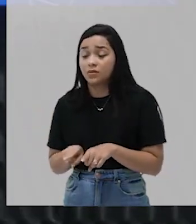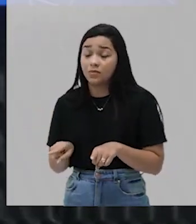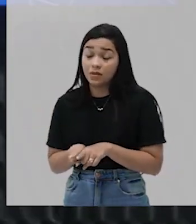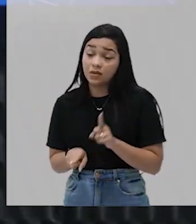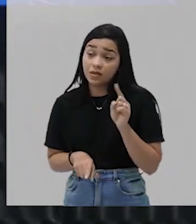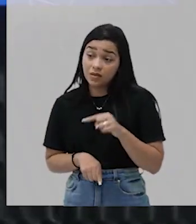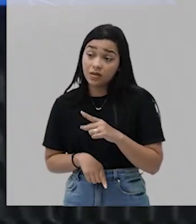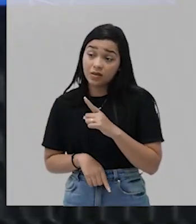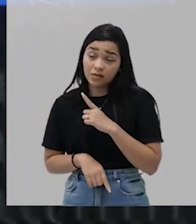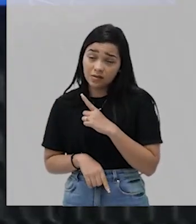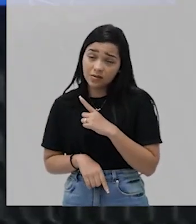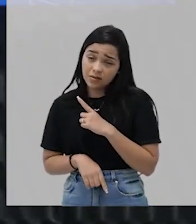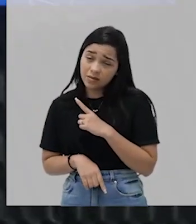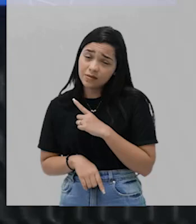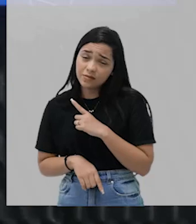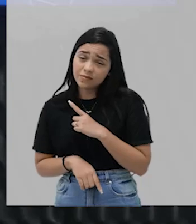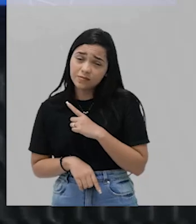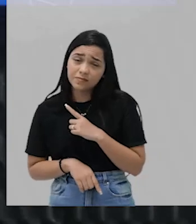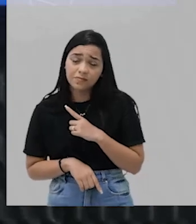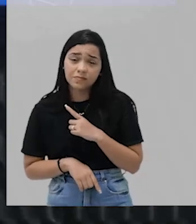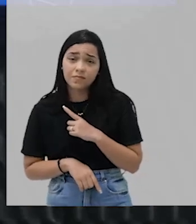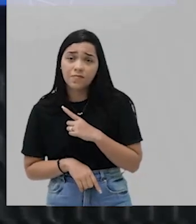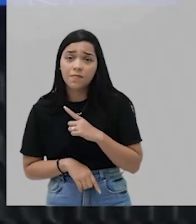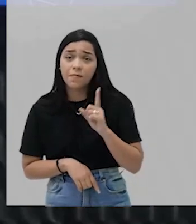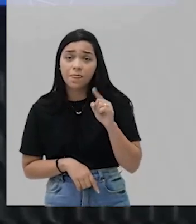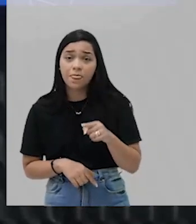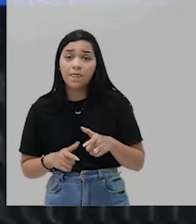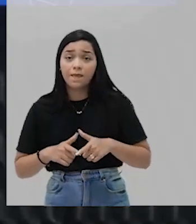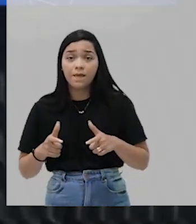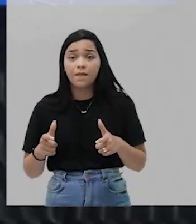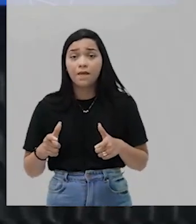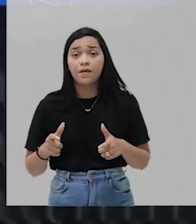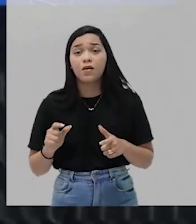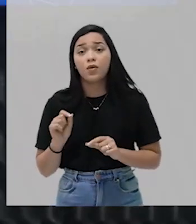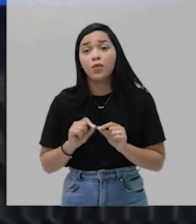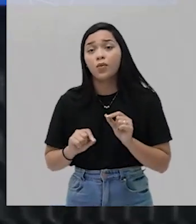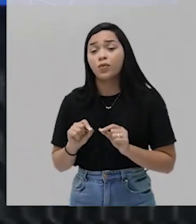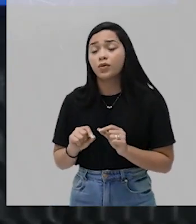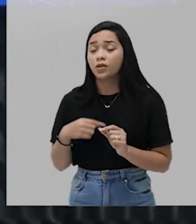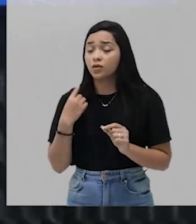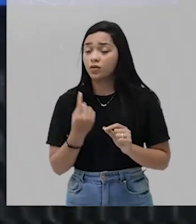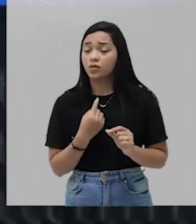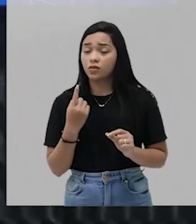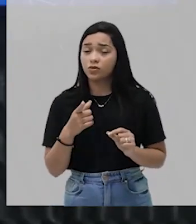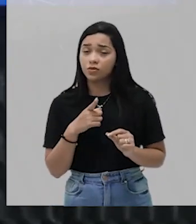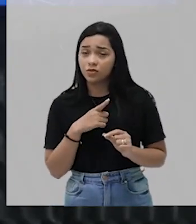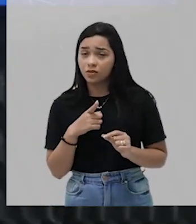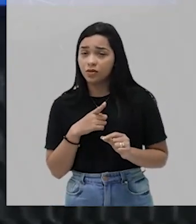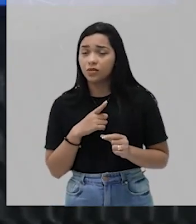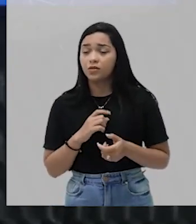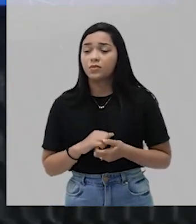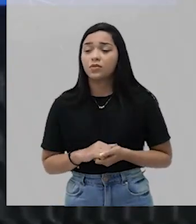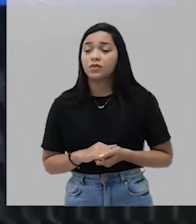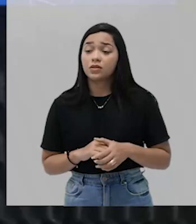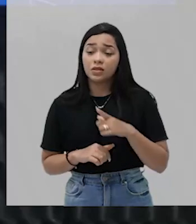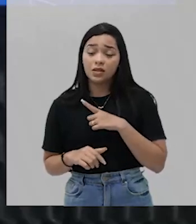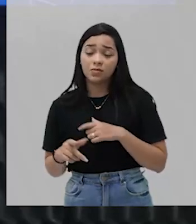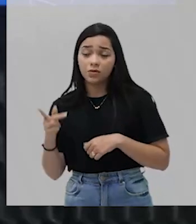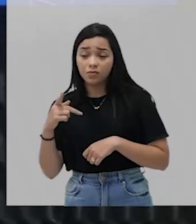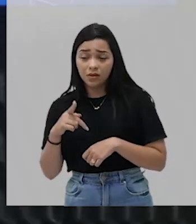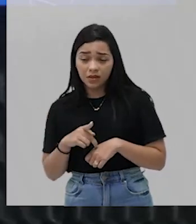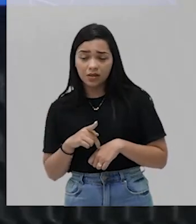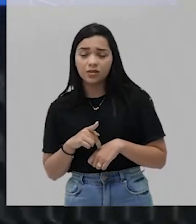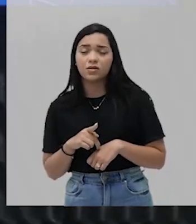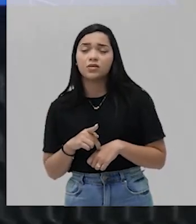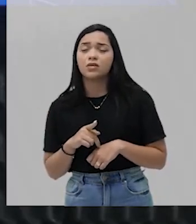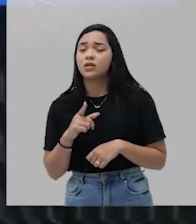ainda é um gargalo, a distribuição de renda ainda é um dos grandes gargalos que nós temos. Nós temos um país